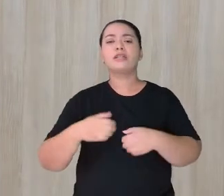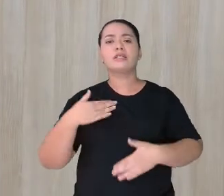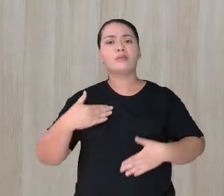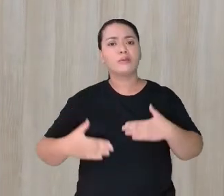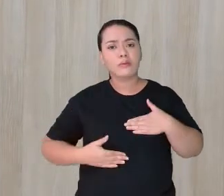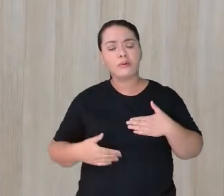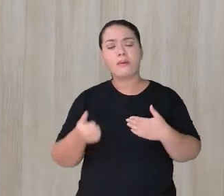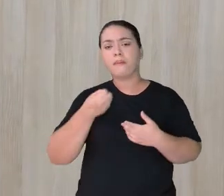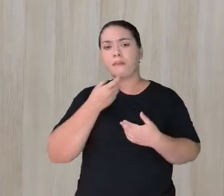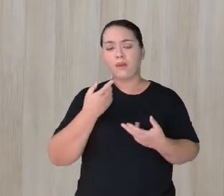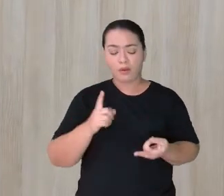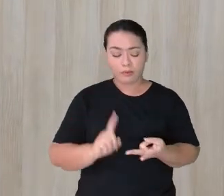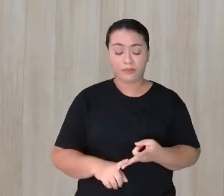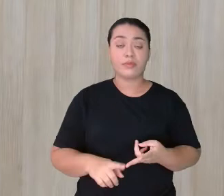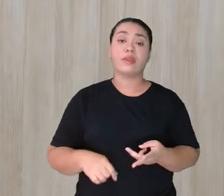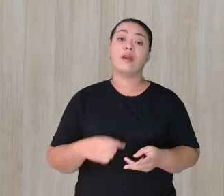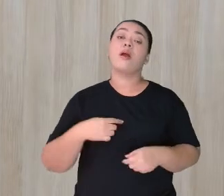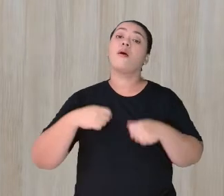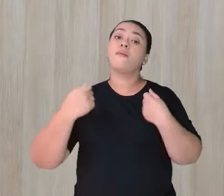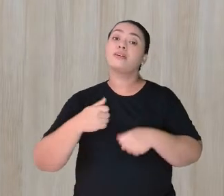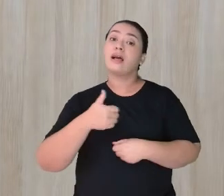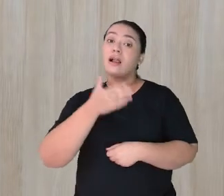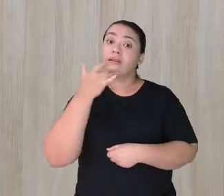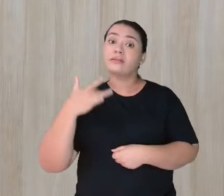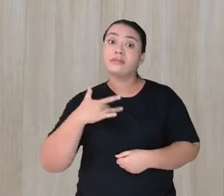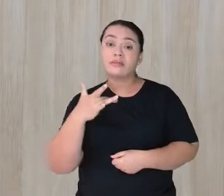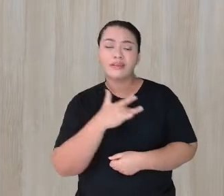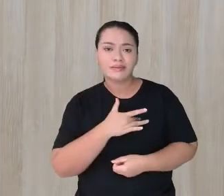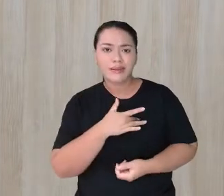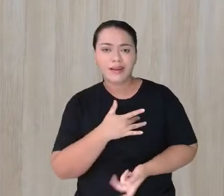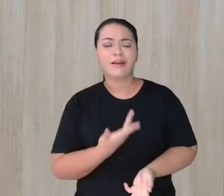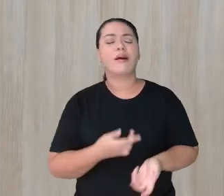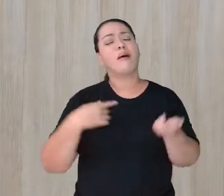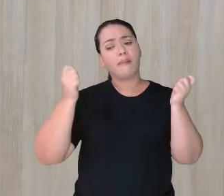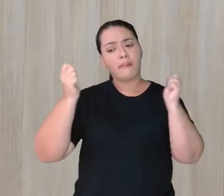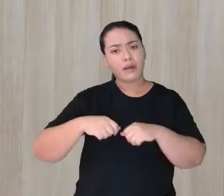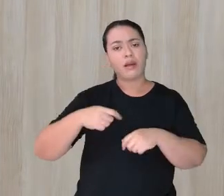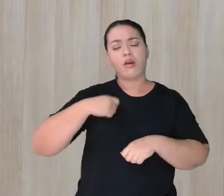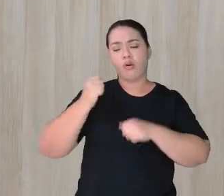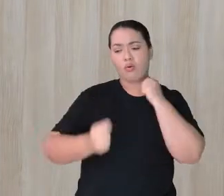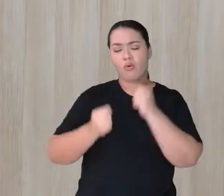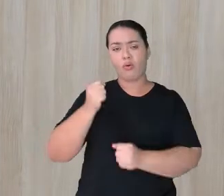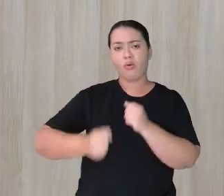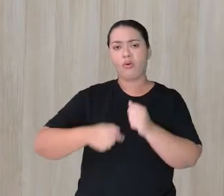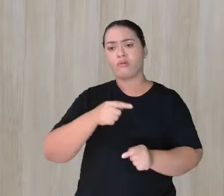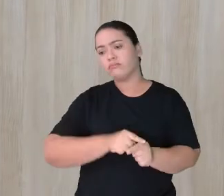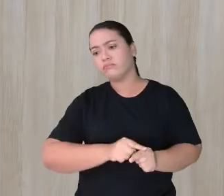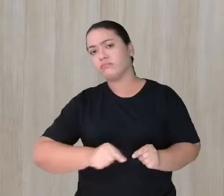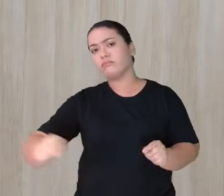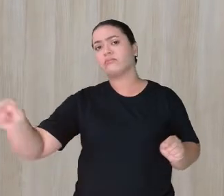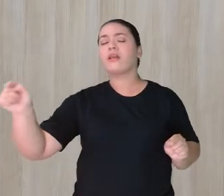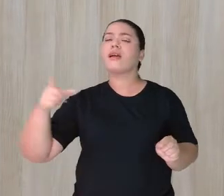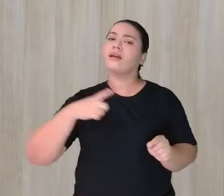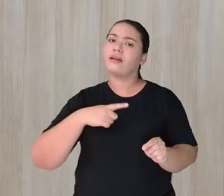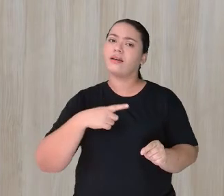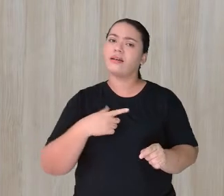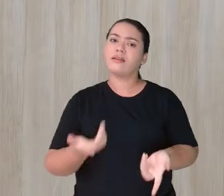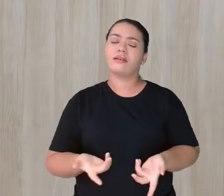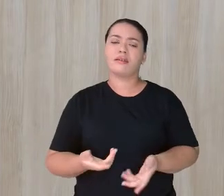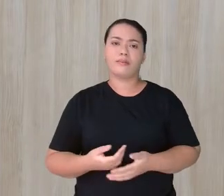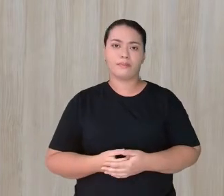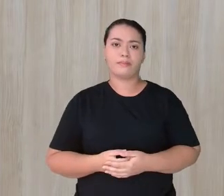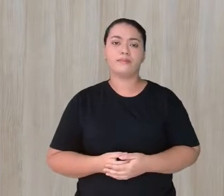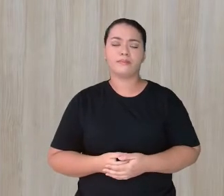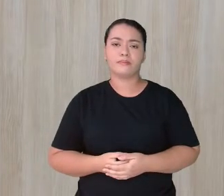realmente equilibrado, eu tenho que ter uma alimentação boa para que eu possa conseguir cumprir aqueles quilômetros que eu me